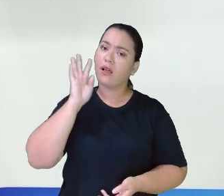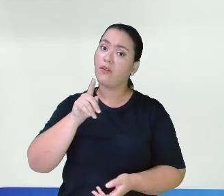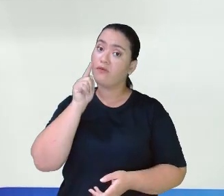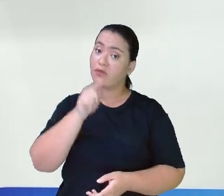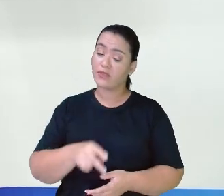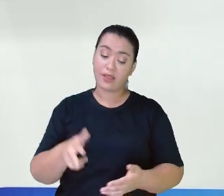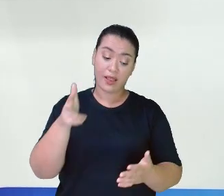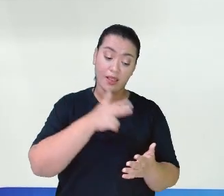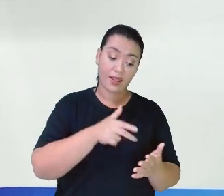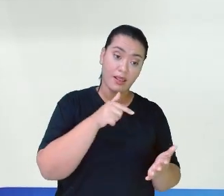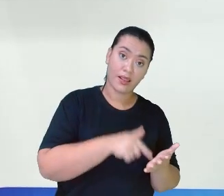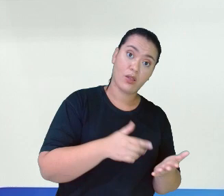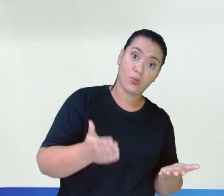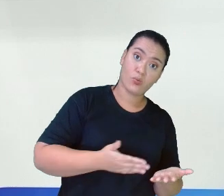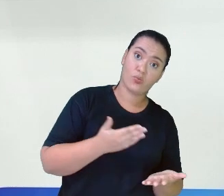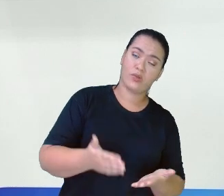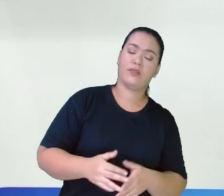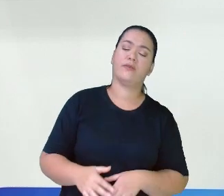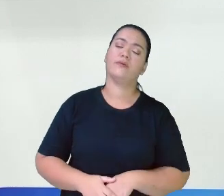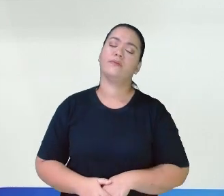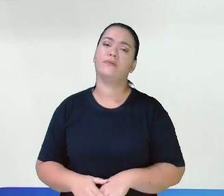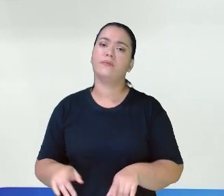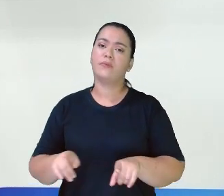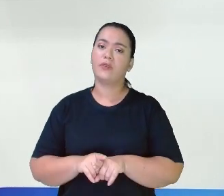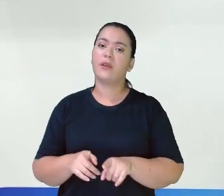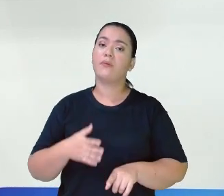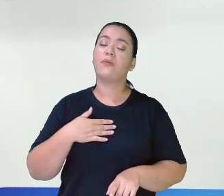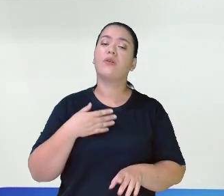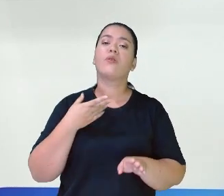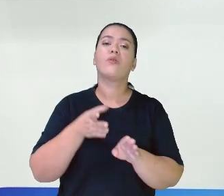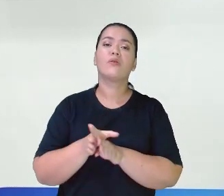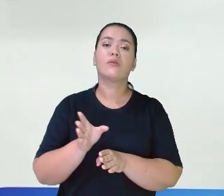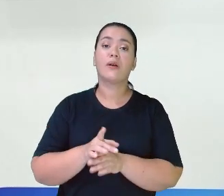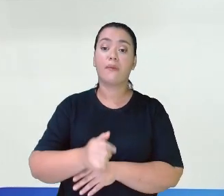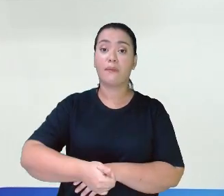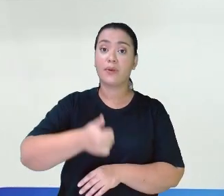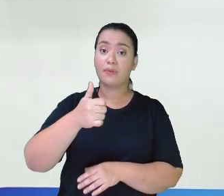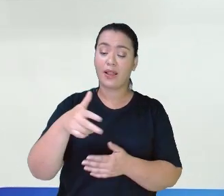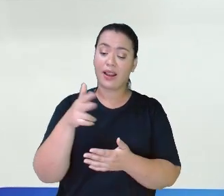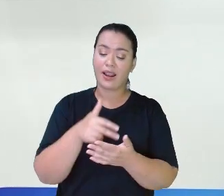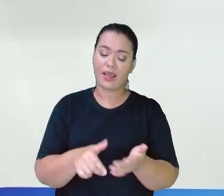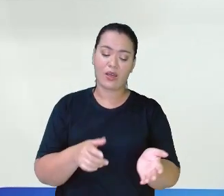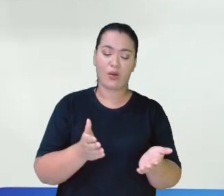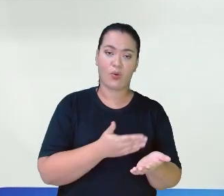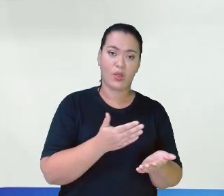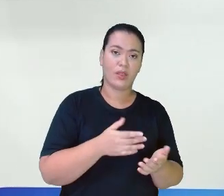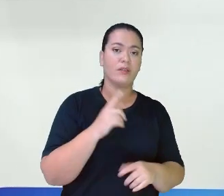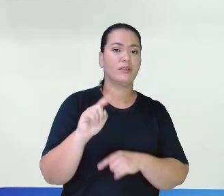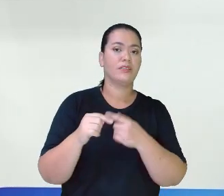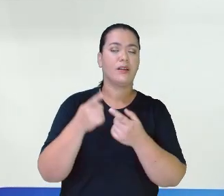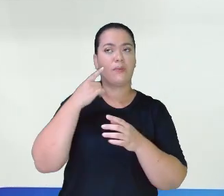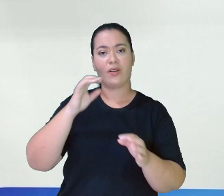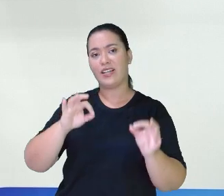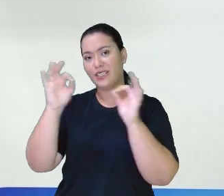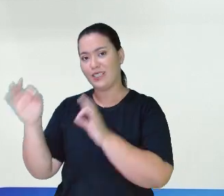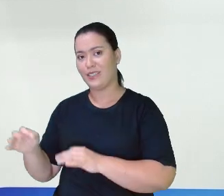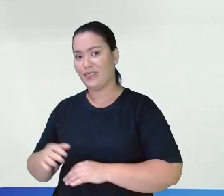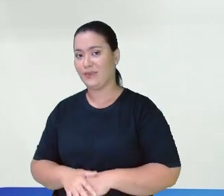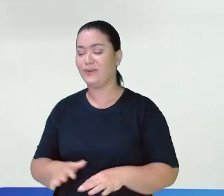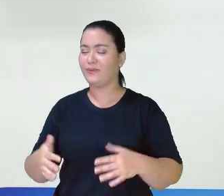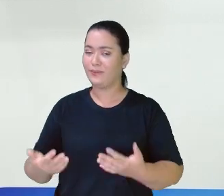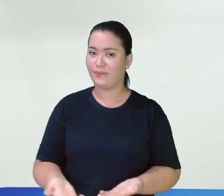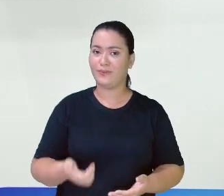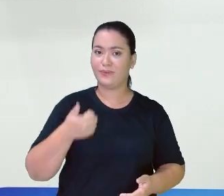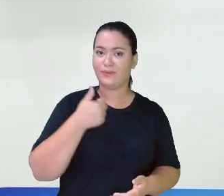você ler o livro. Inclusive, o meu conselho é leia primeiro o livro e depois você assiste ali. Tá joia? Fica